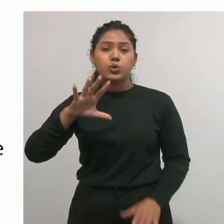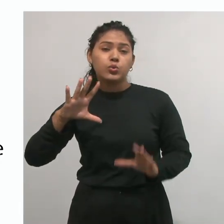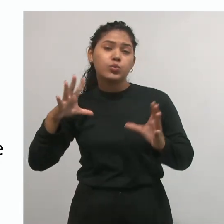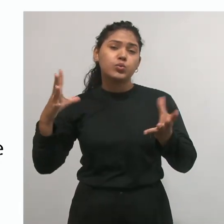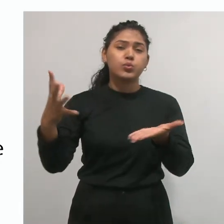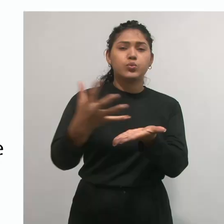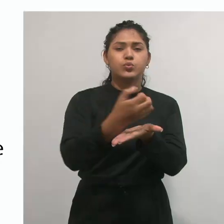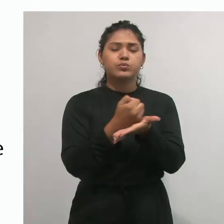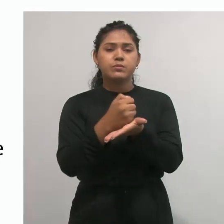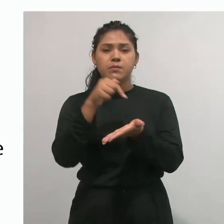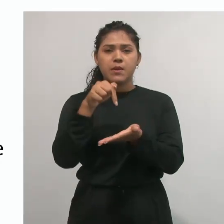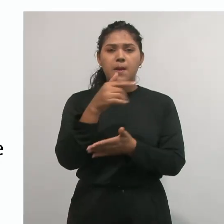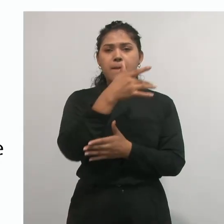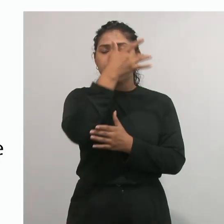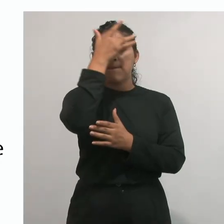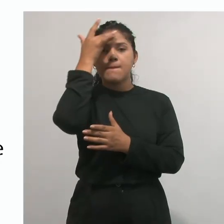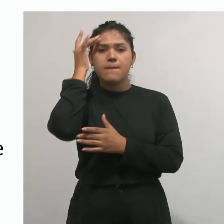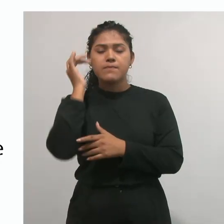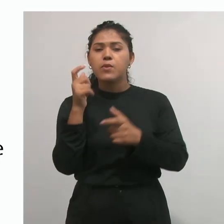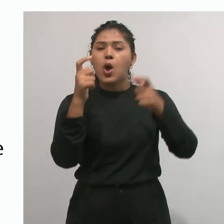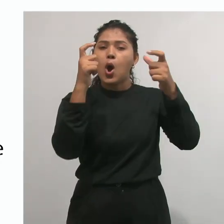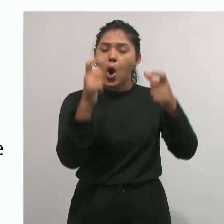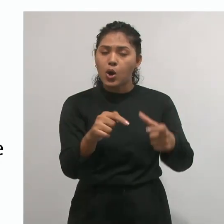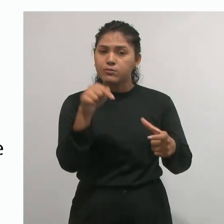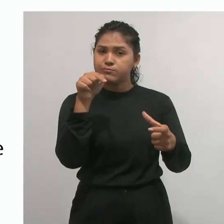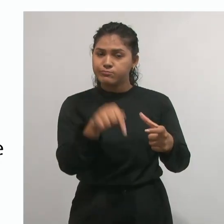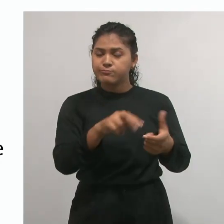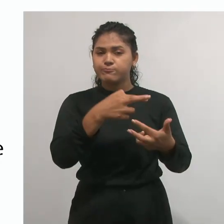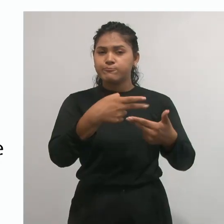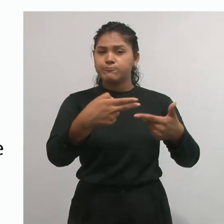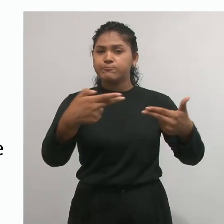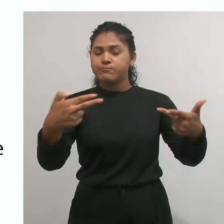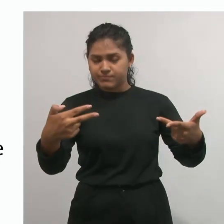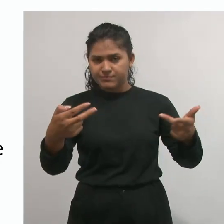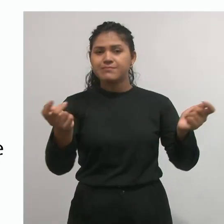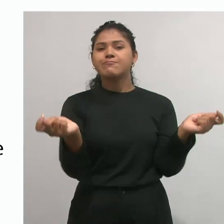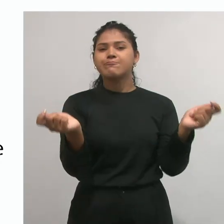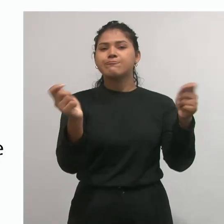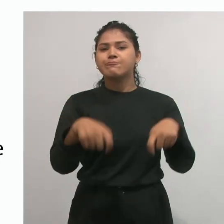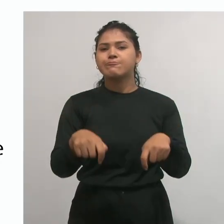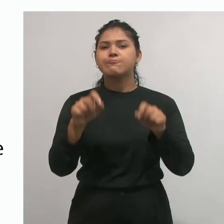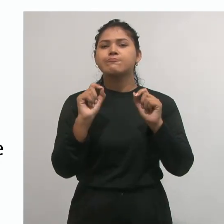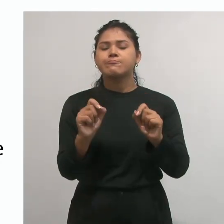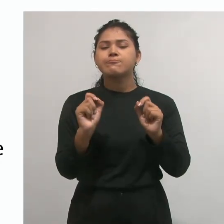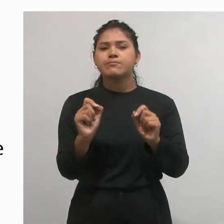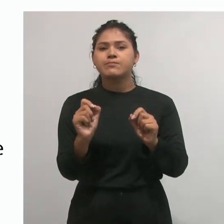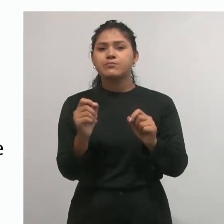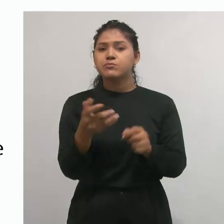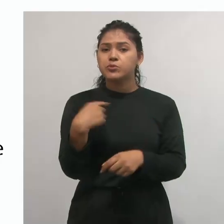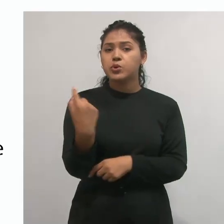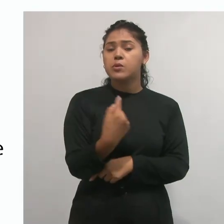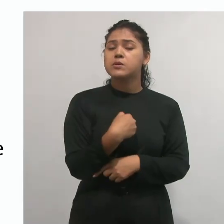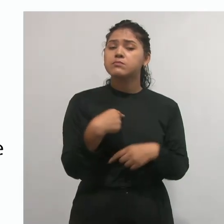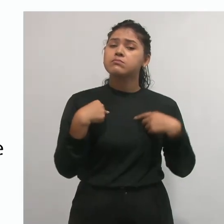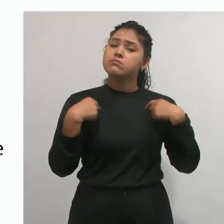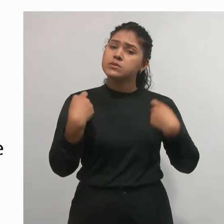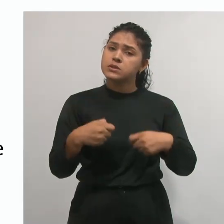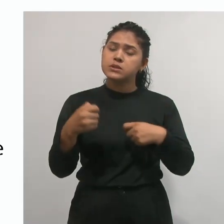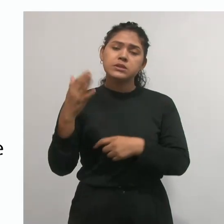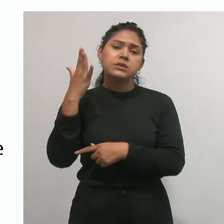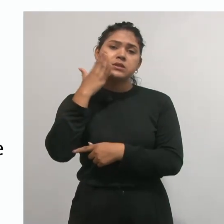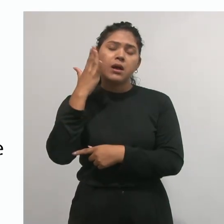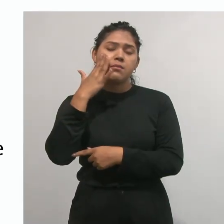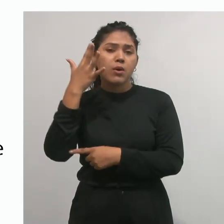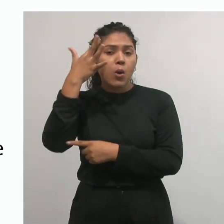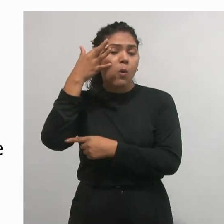comunidade, e é nessa atmosfera, nesse espaço de diversidade, né, que a gente pretende